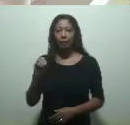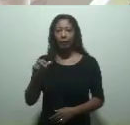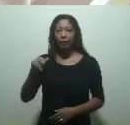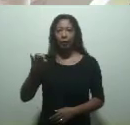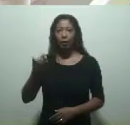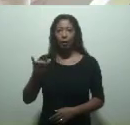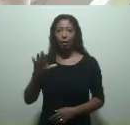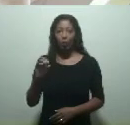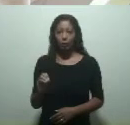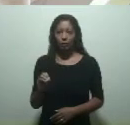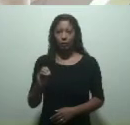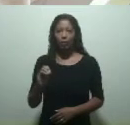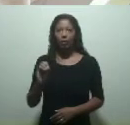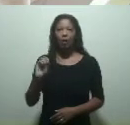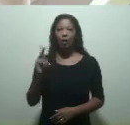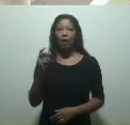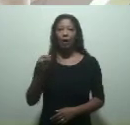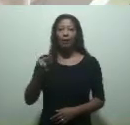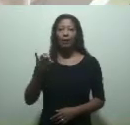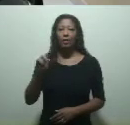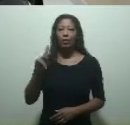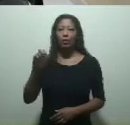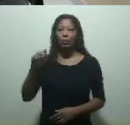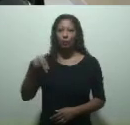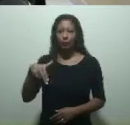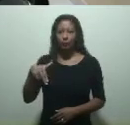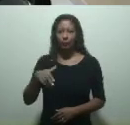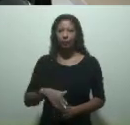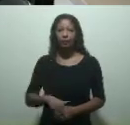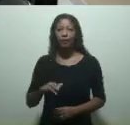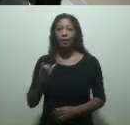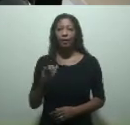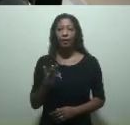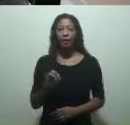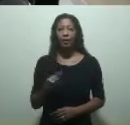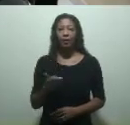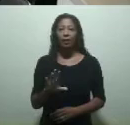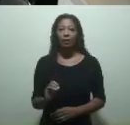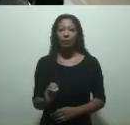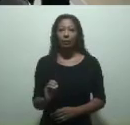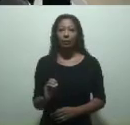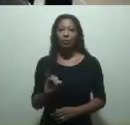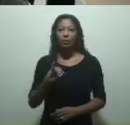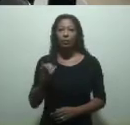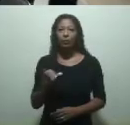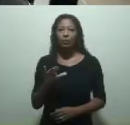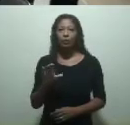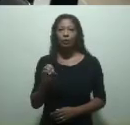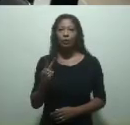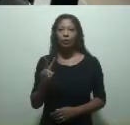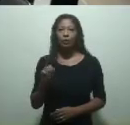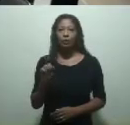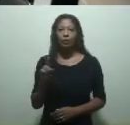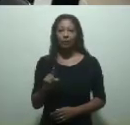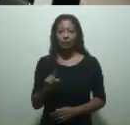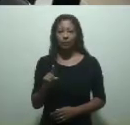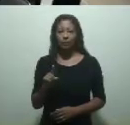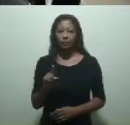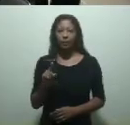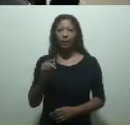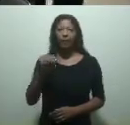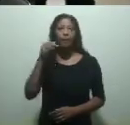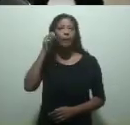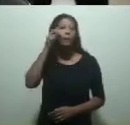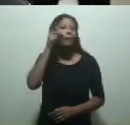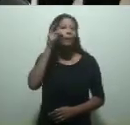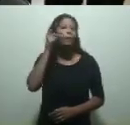Freitas, Hamilton Rademarque Pereira, Ítalo de Brito Siqueira, Jeová Alves da Costa,